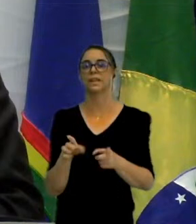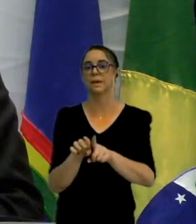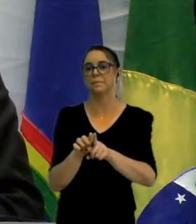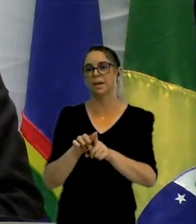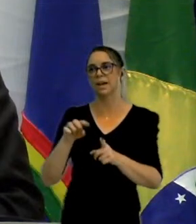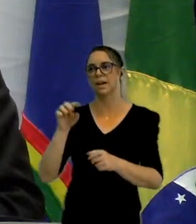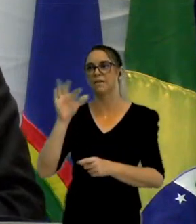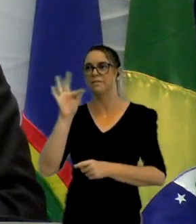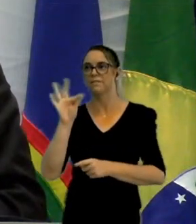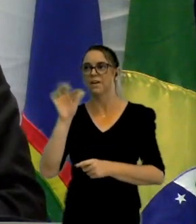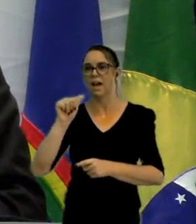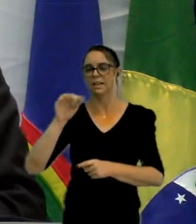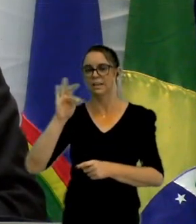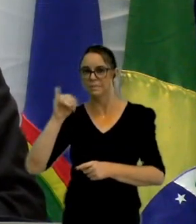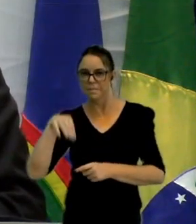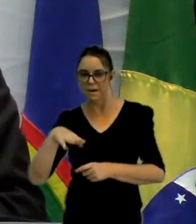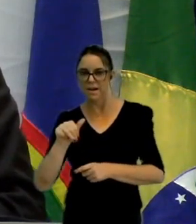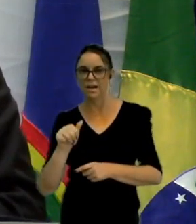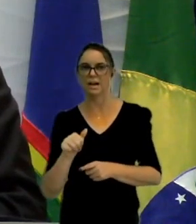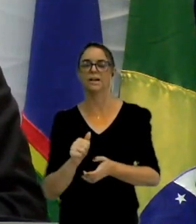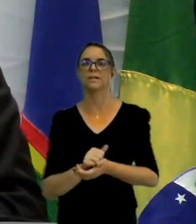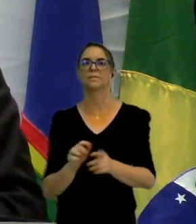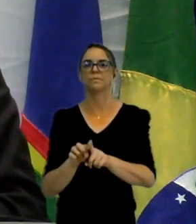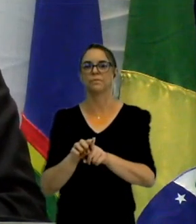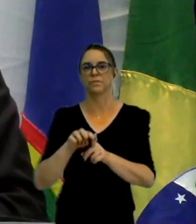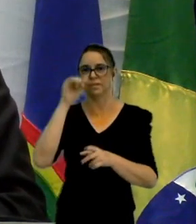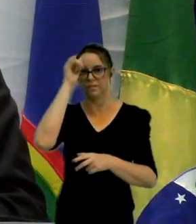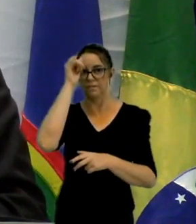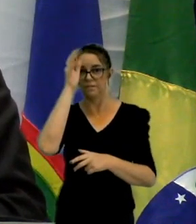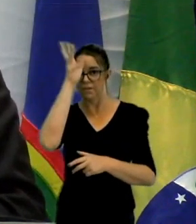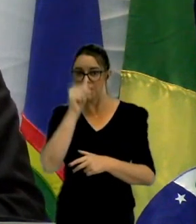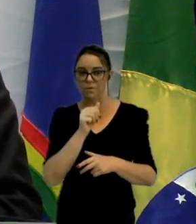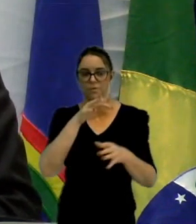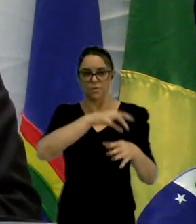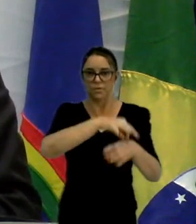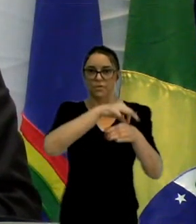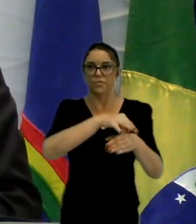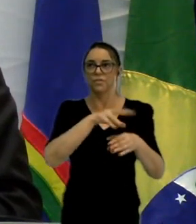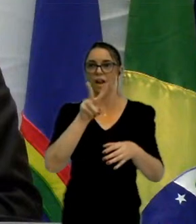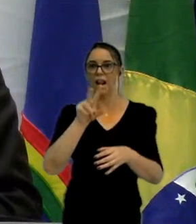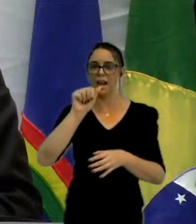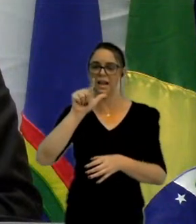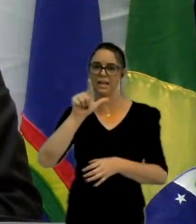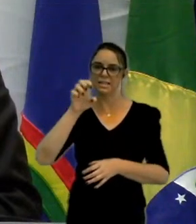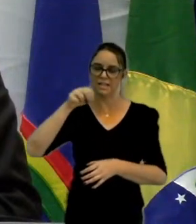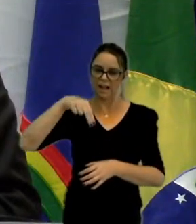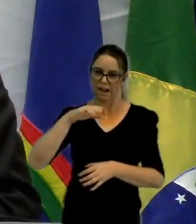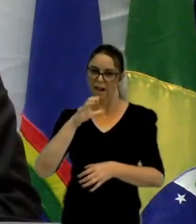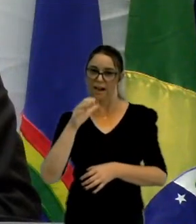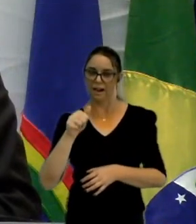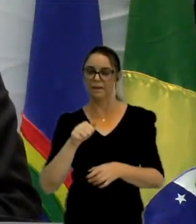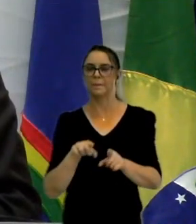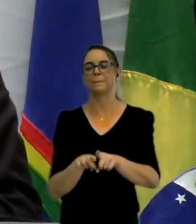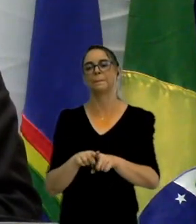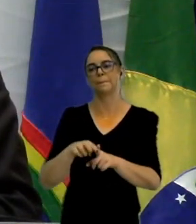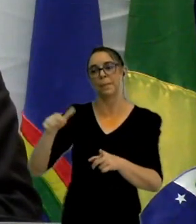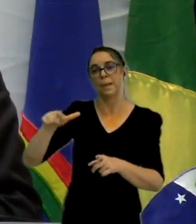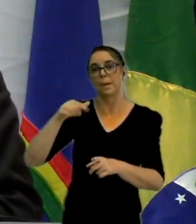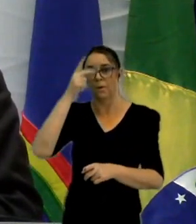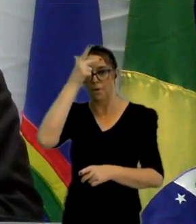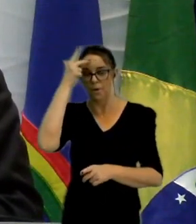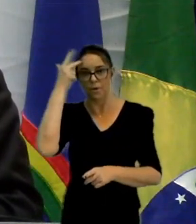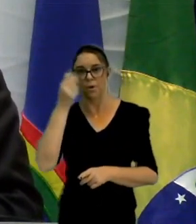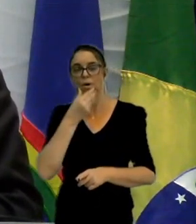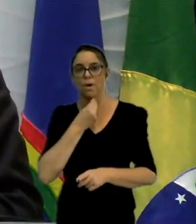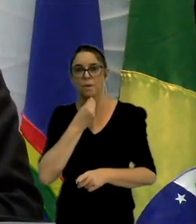Salete Brito, Frigorífico Valença, do meu amigo Bruno Valença, Manuel, lá do Sítio Baixa, que trabalha